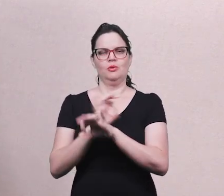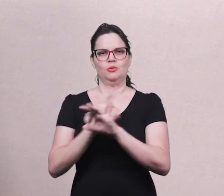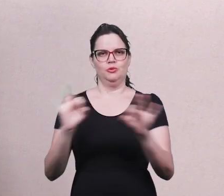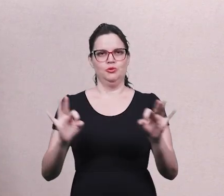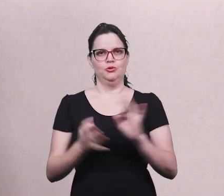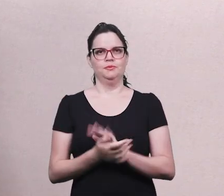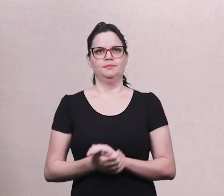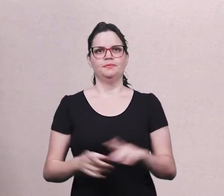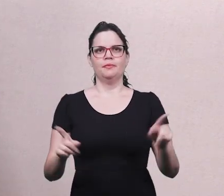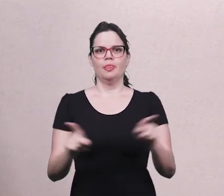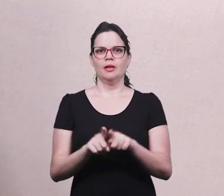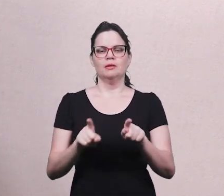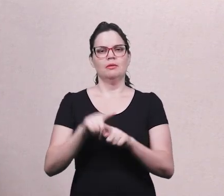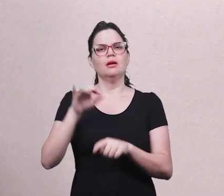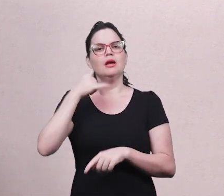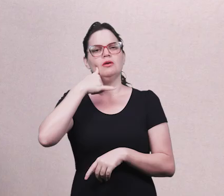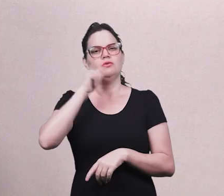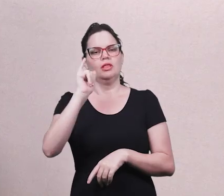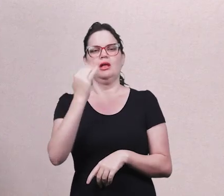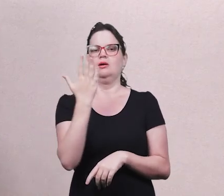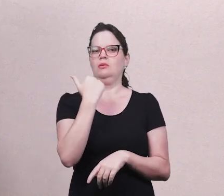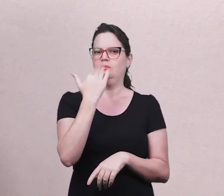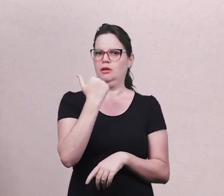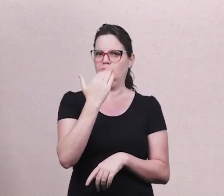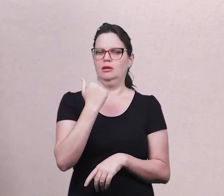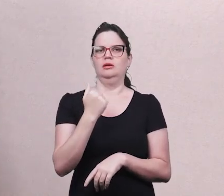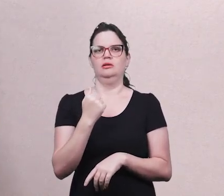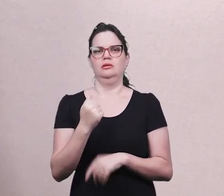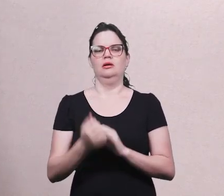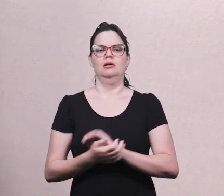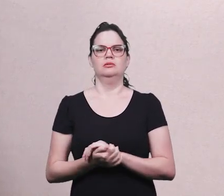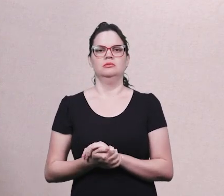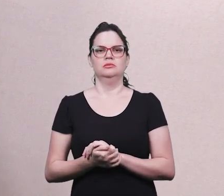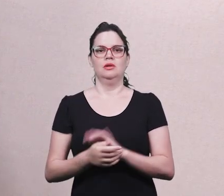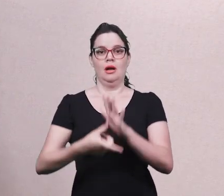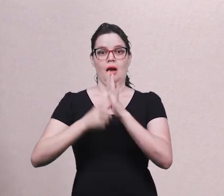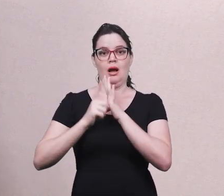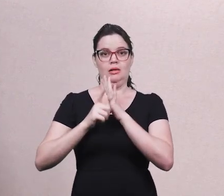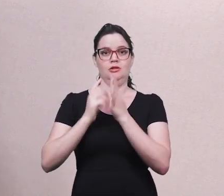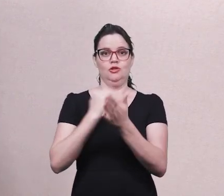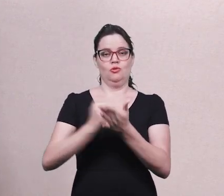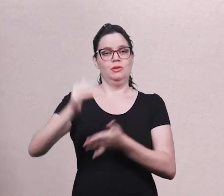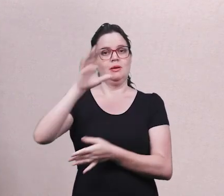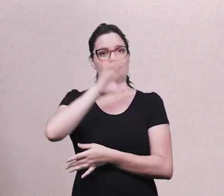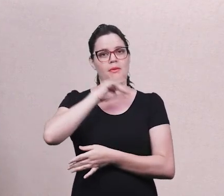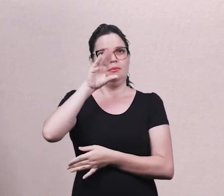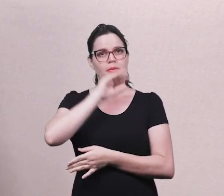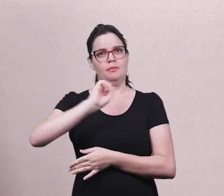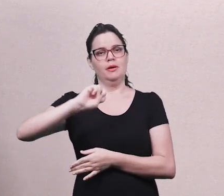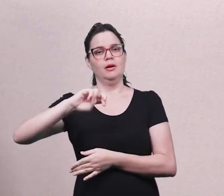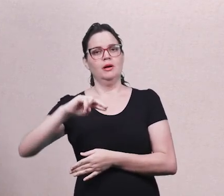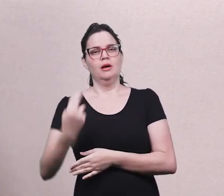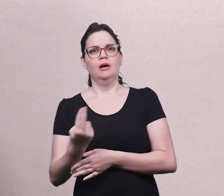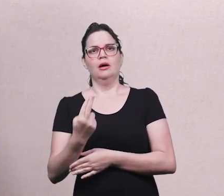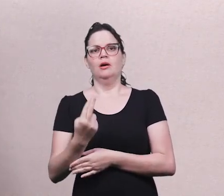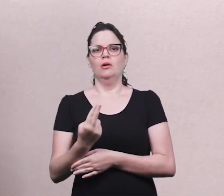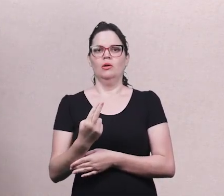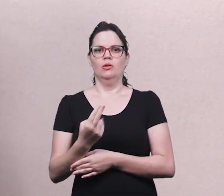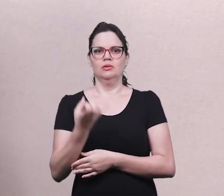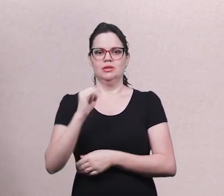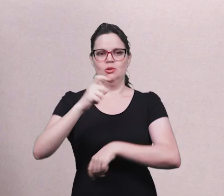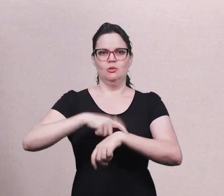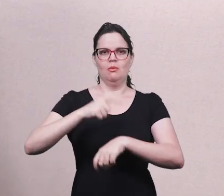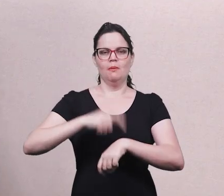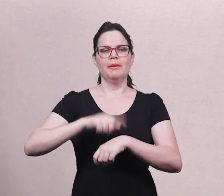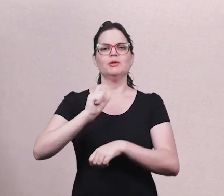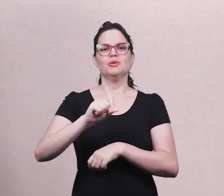assim básica. A restrição de alguns alimentos antes de usar a voz, ou tomar durante o